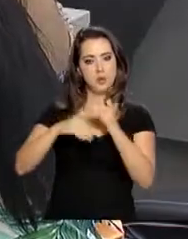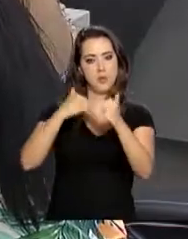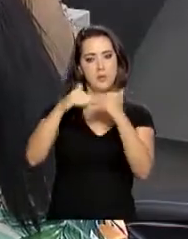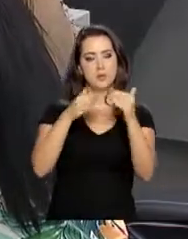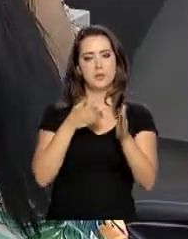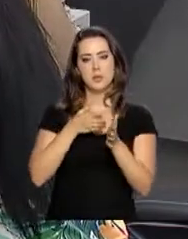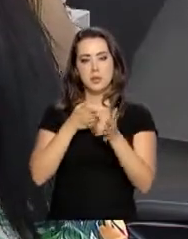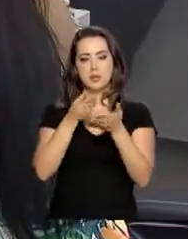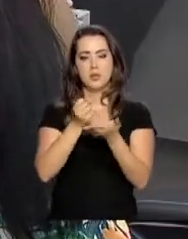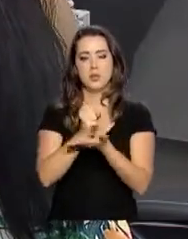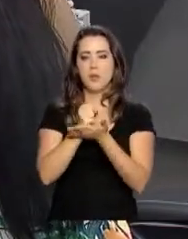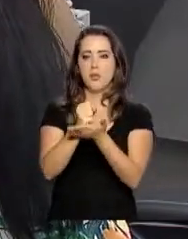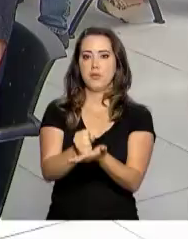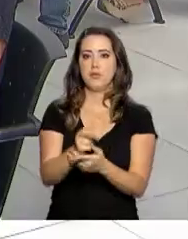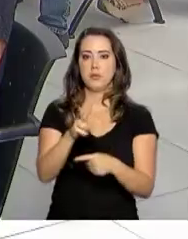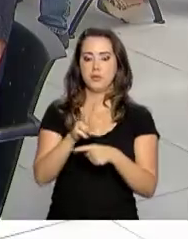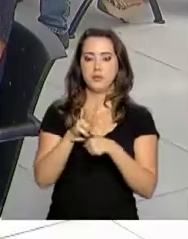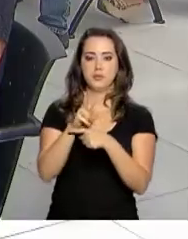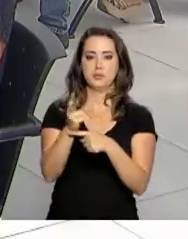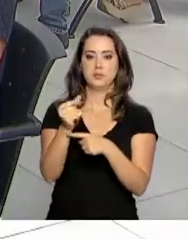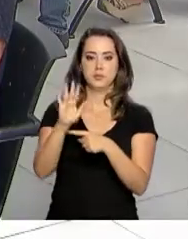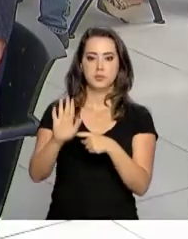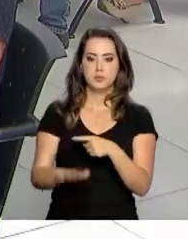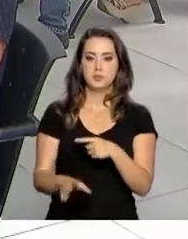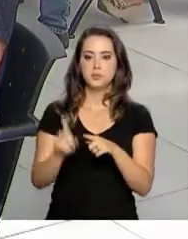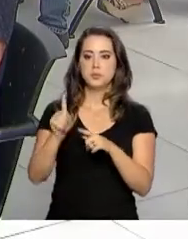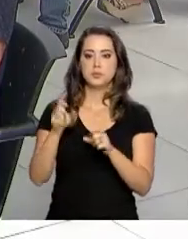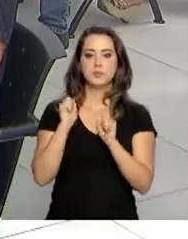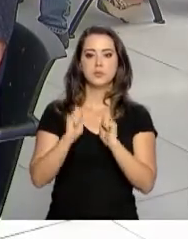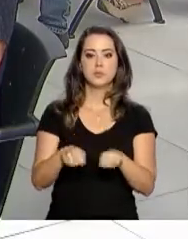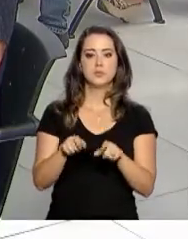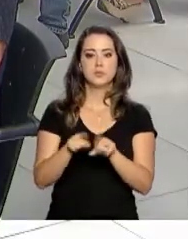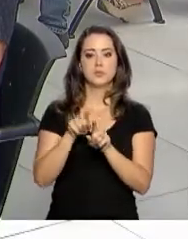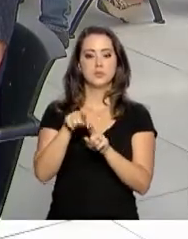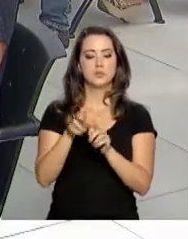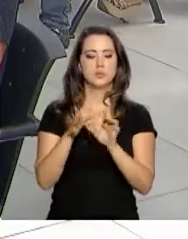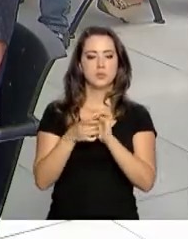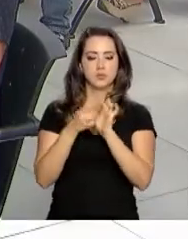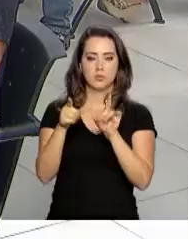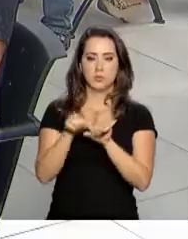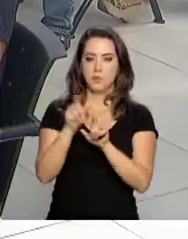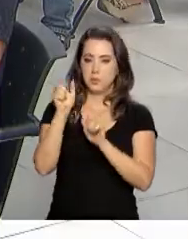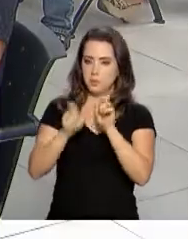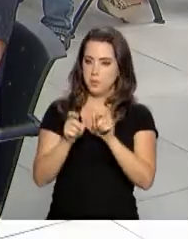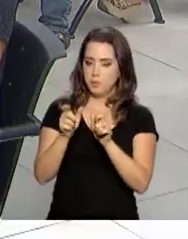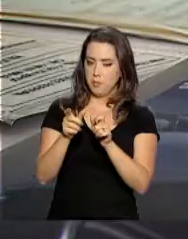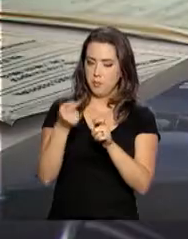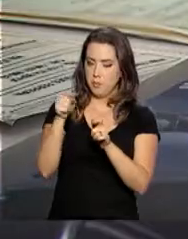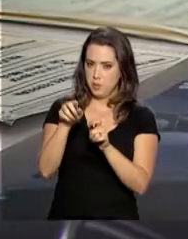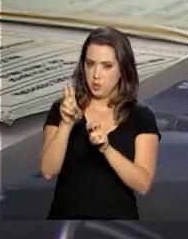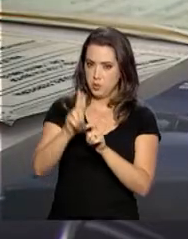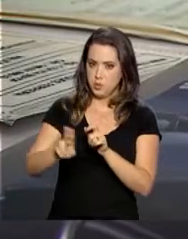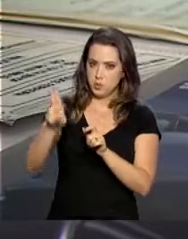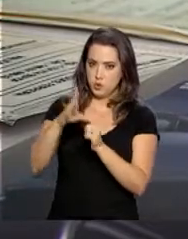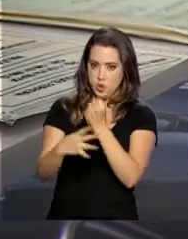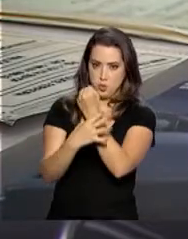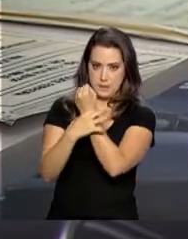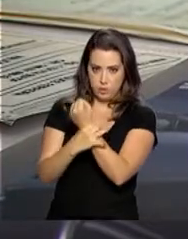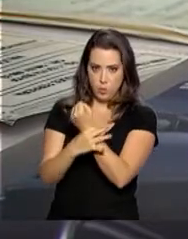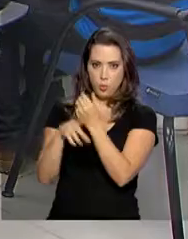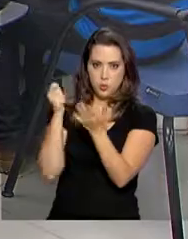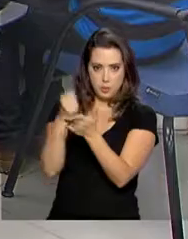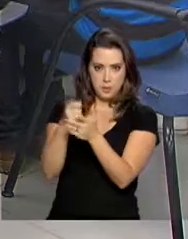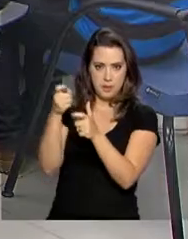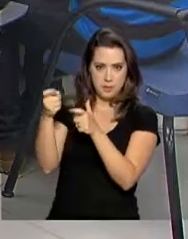o acesso a crédito mais barato. Isto será possível com a permissão para que parte dos saldos em conta do